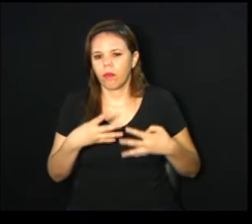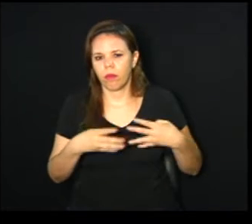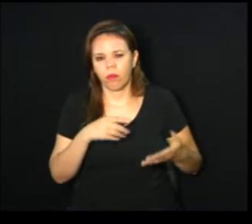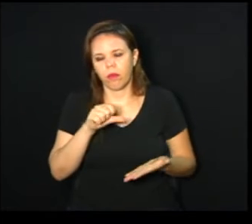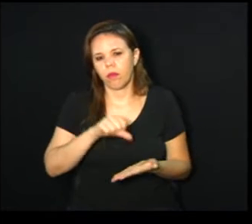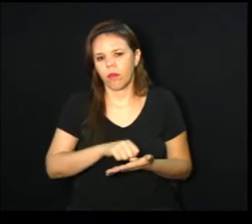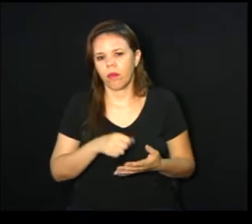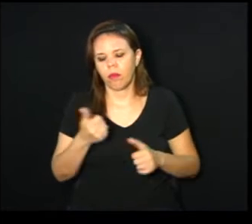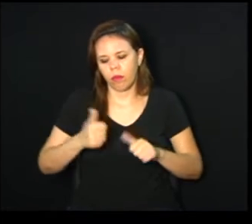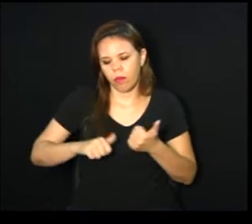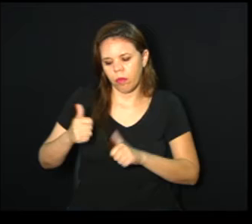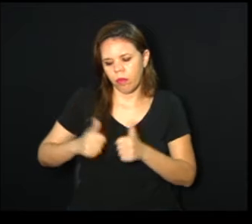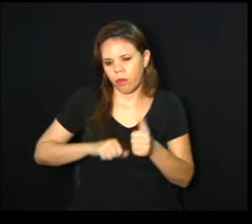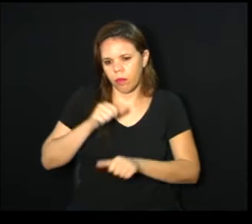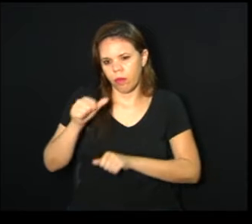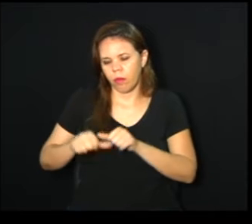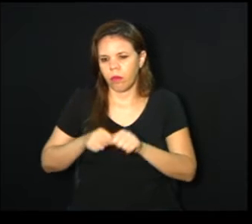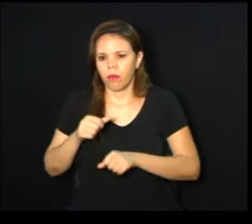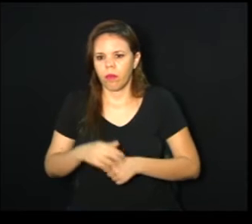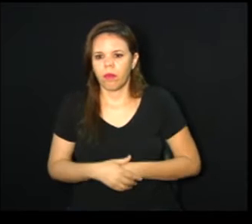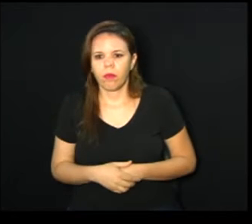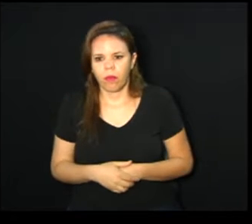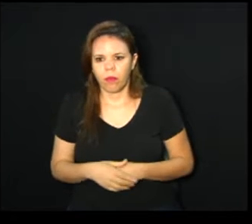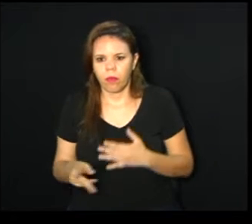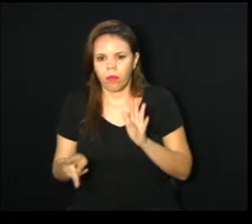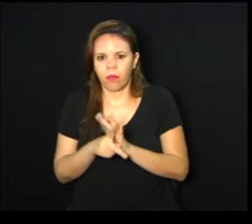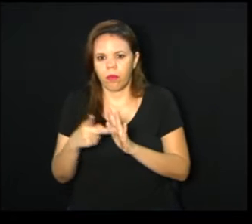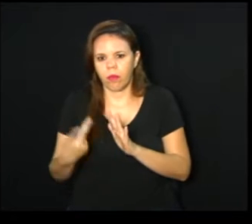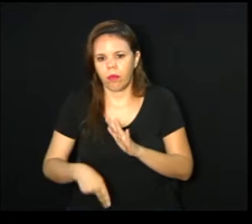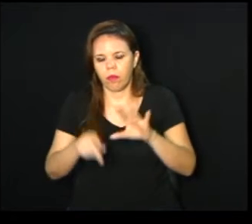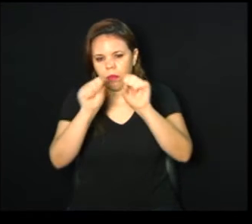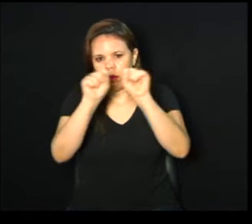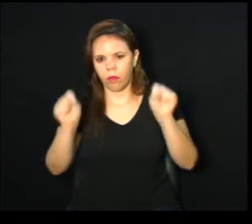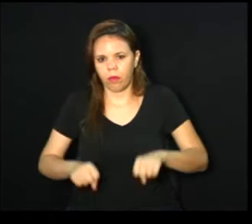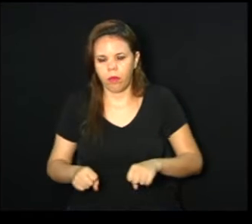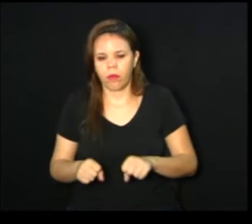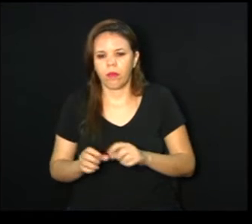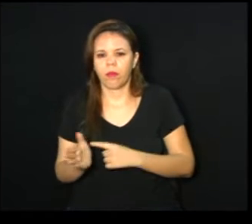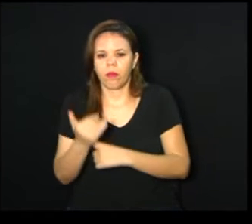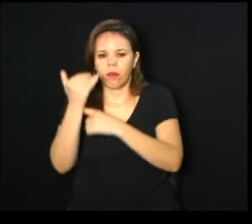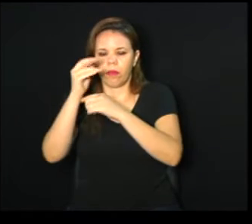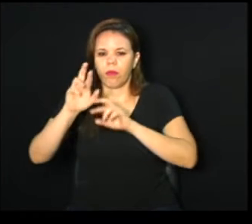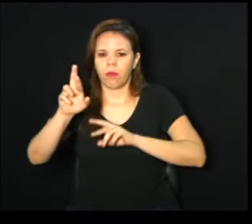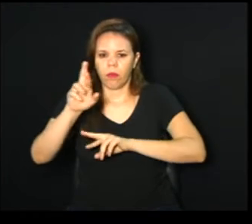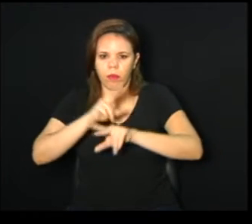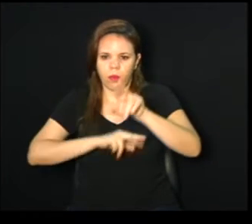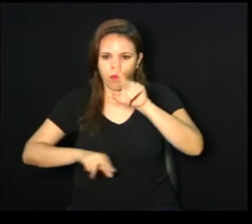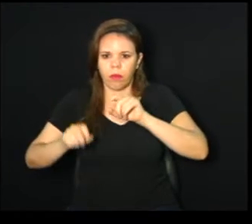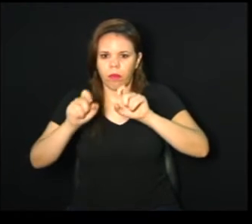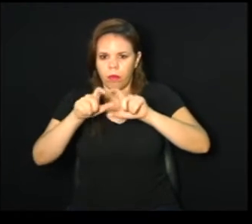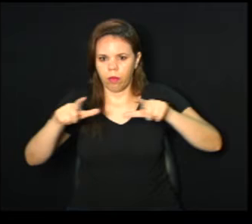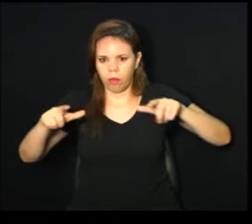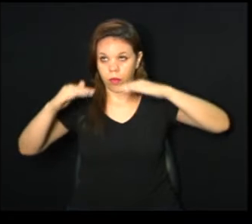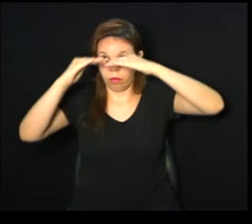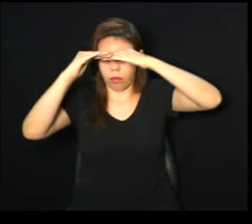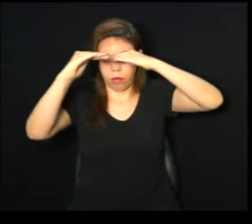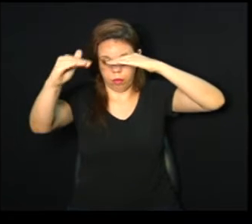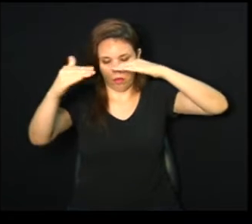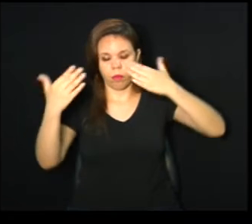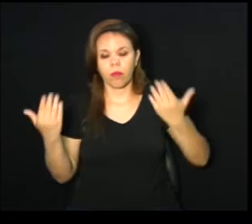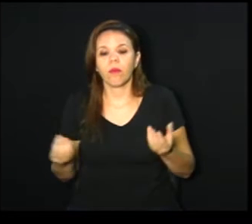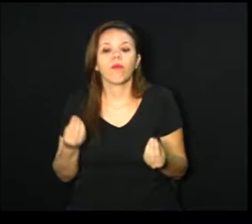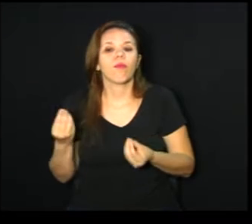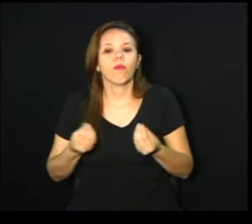para avaliar o impacto dos propriamente sistemas, avaliamos tecnologias diferentes de painéis, de inversores, para